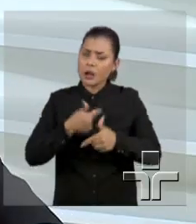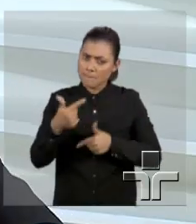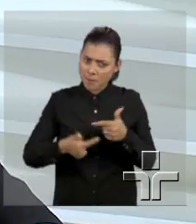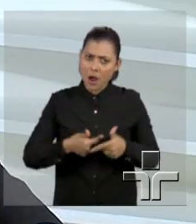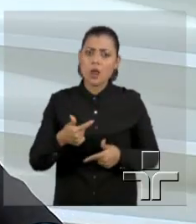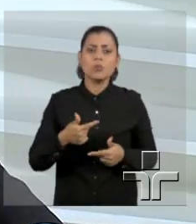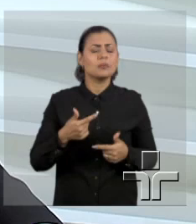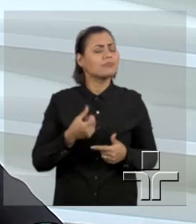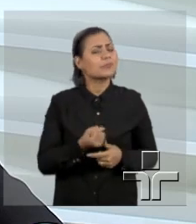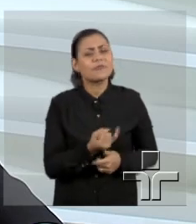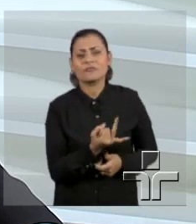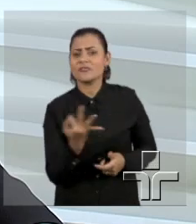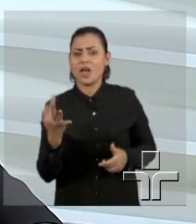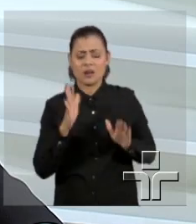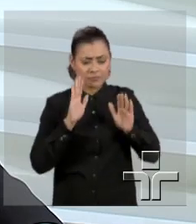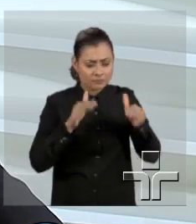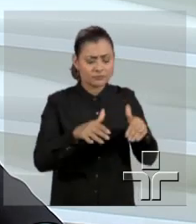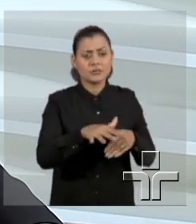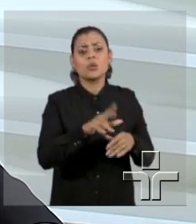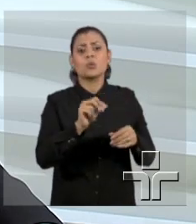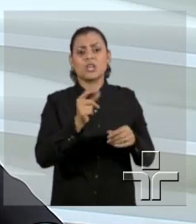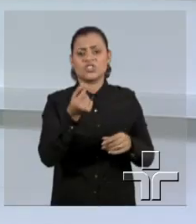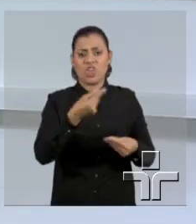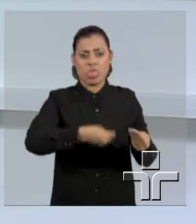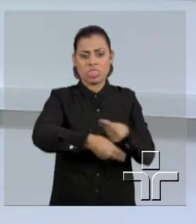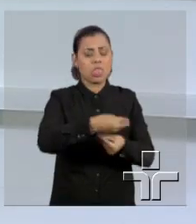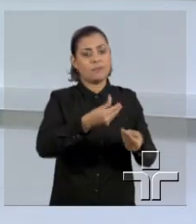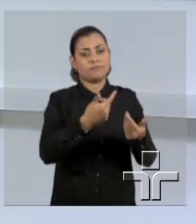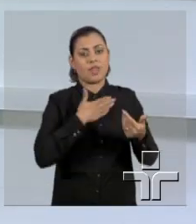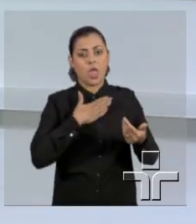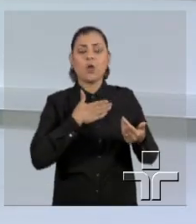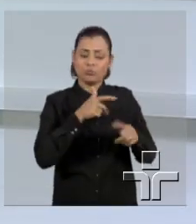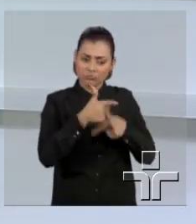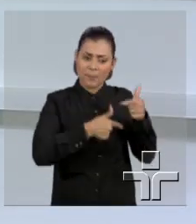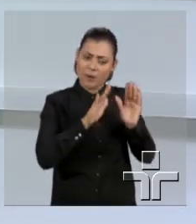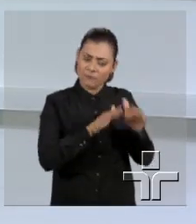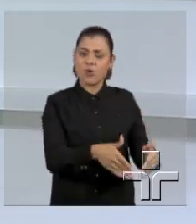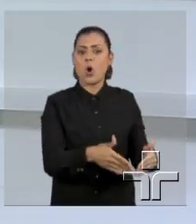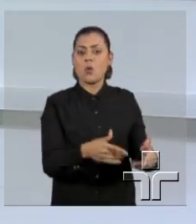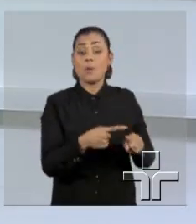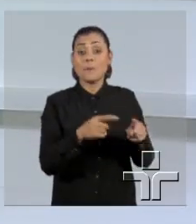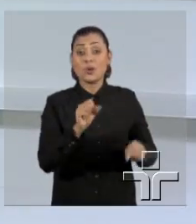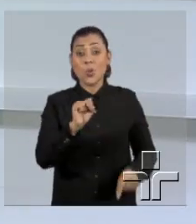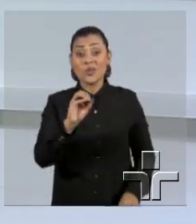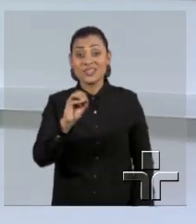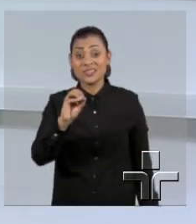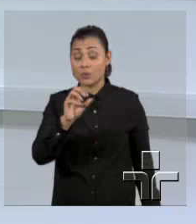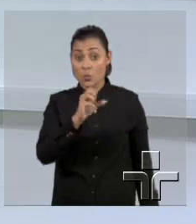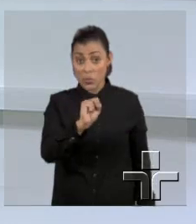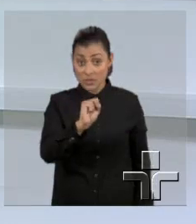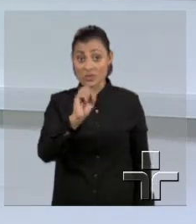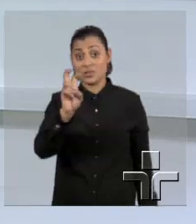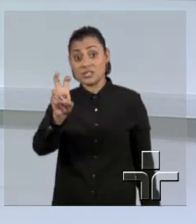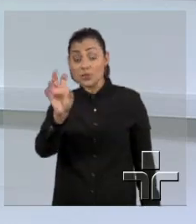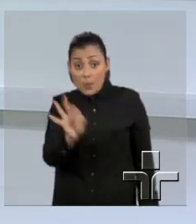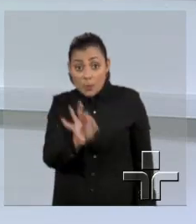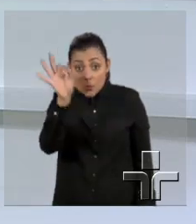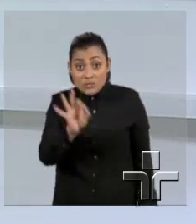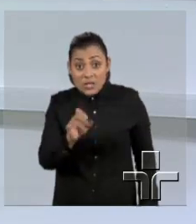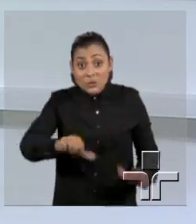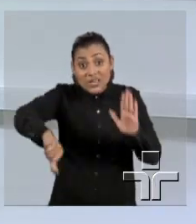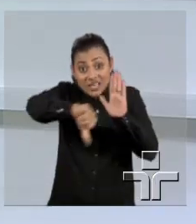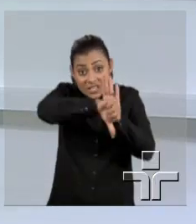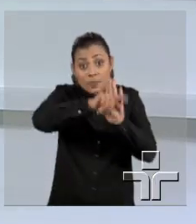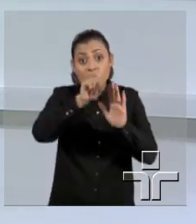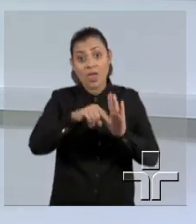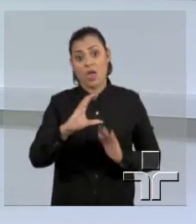em VAR especializado em combate à lavagem de dinheiro e mais de 85% das nossas comunicações de crime são oriundas